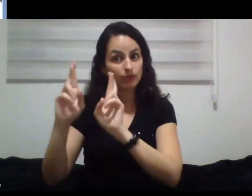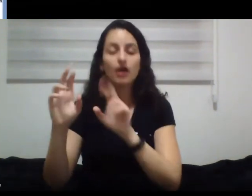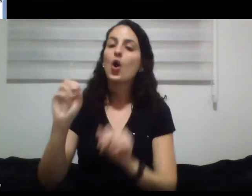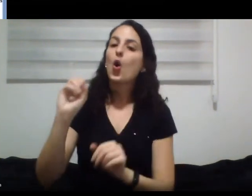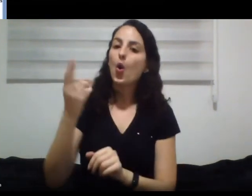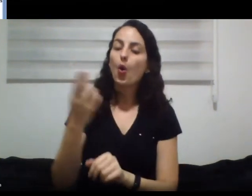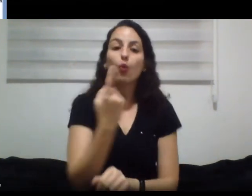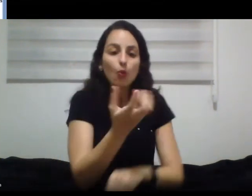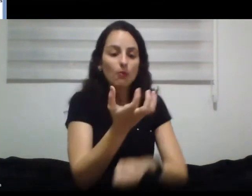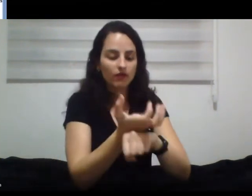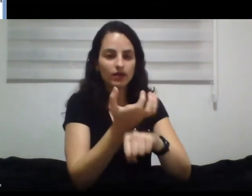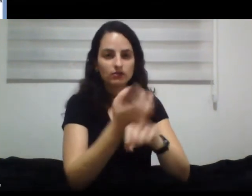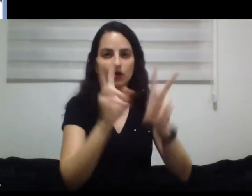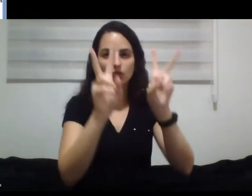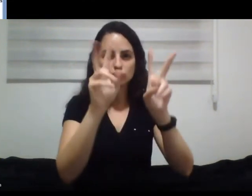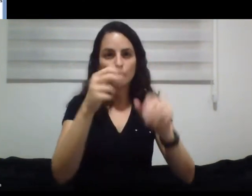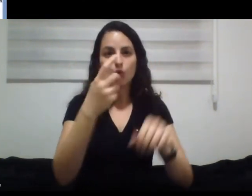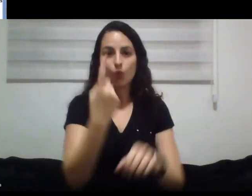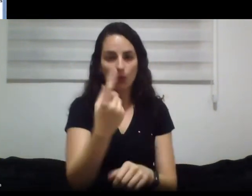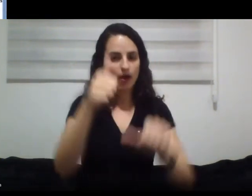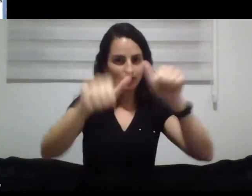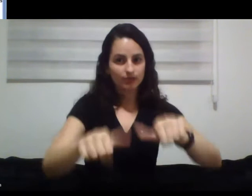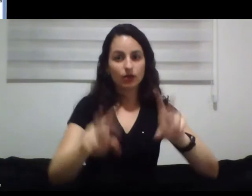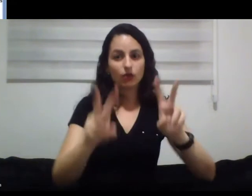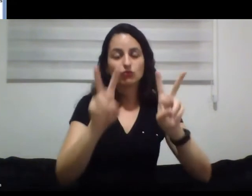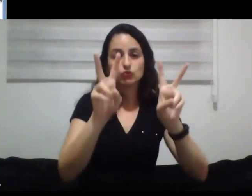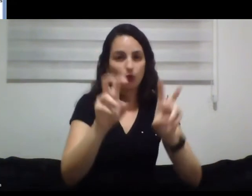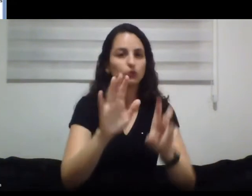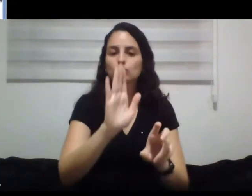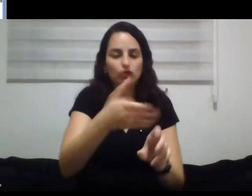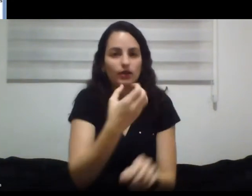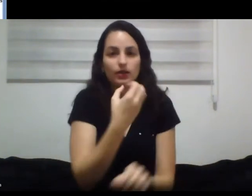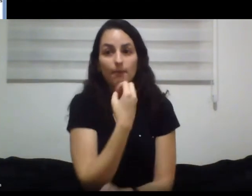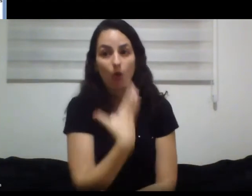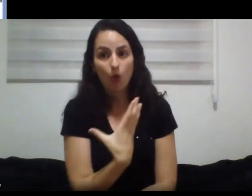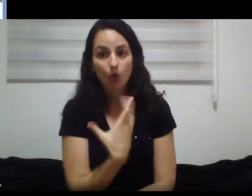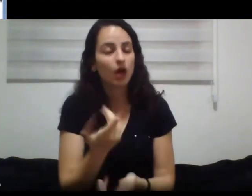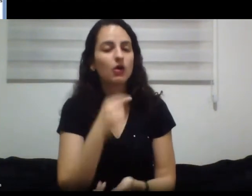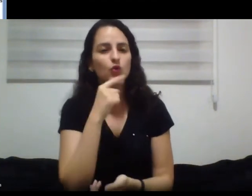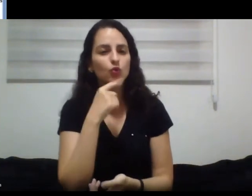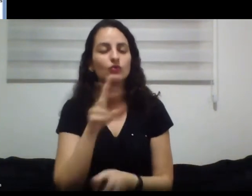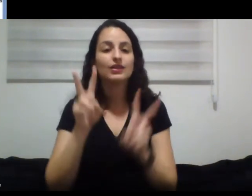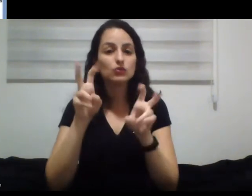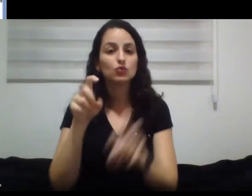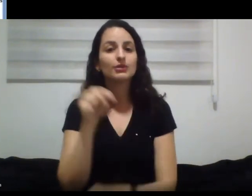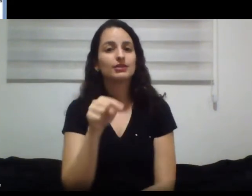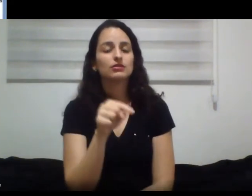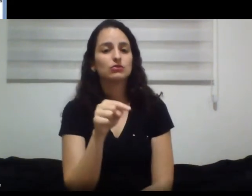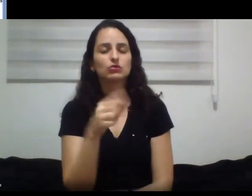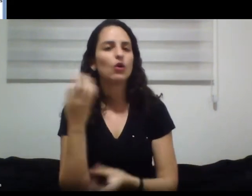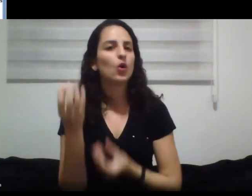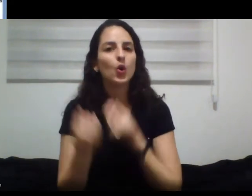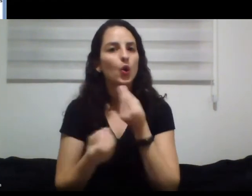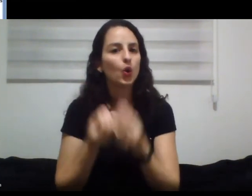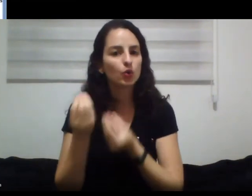como é que a gente faz essa contabilização? Isso, para mim, realmente não fica claro. A minha cabeça não é matemática.